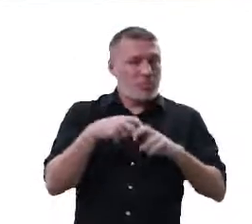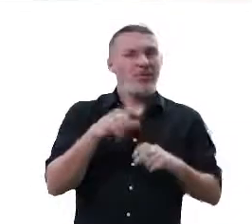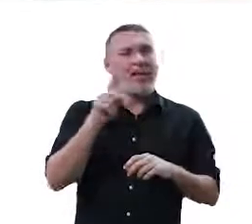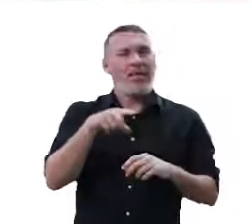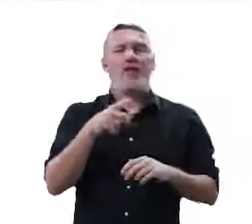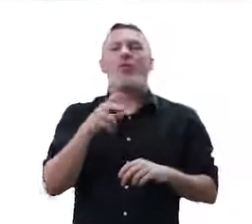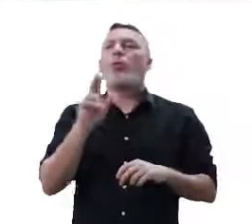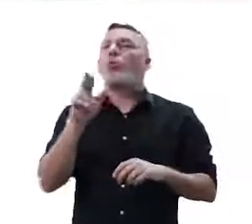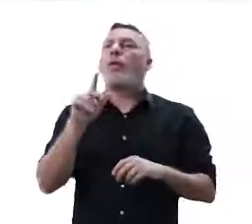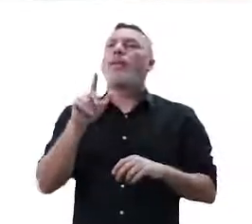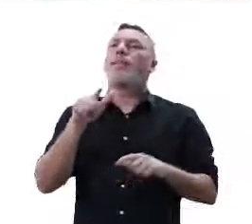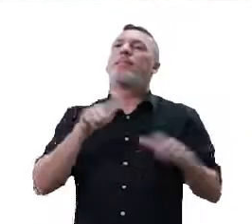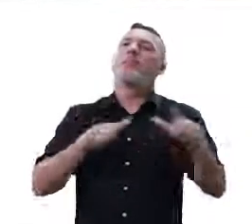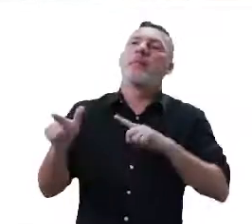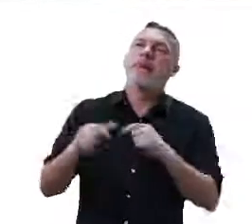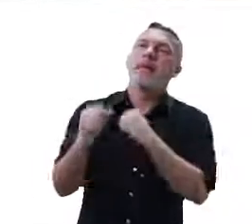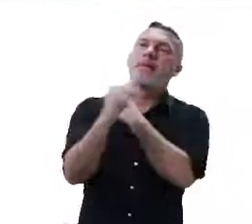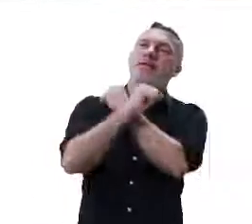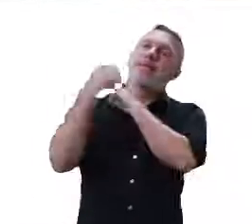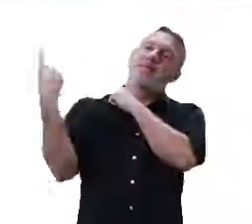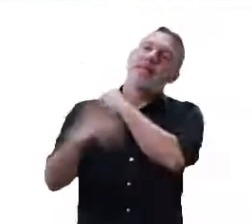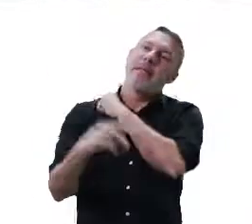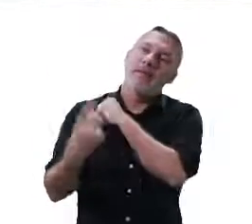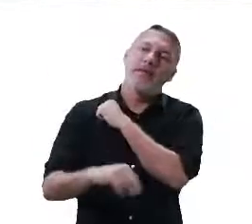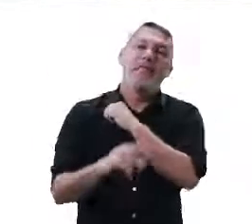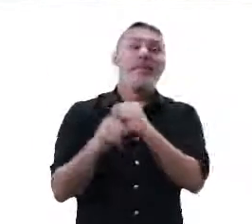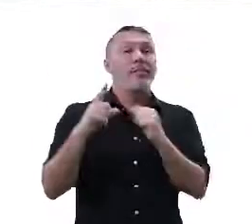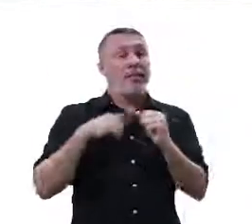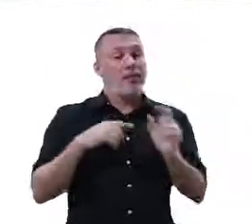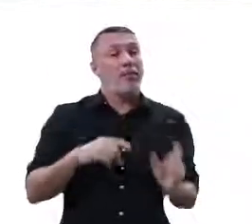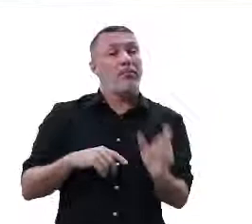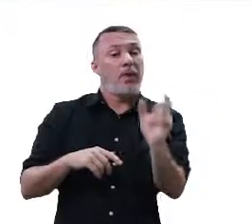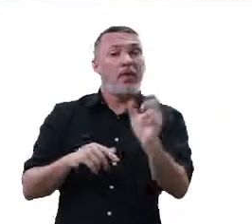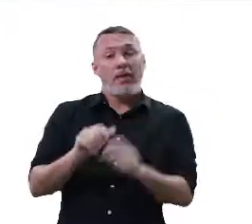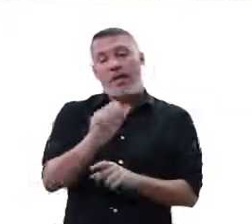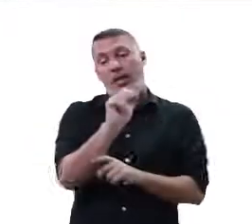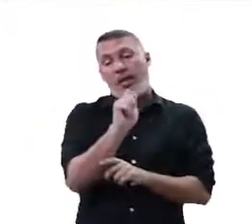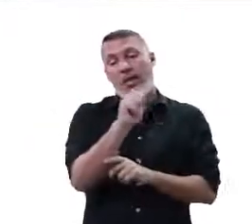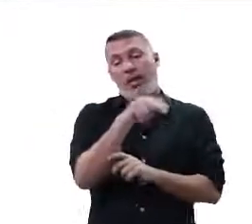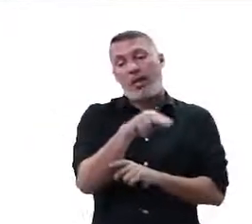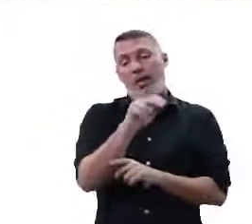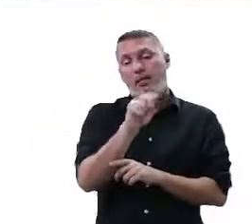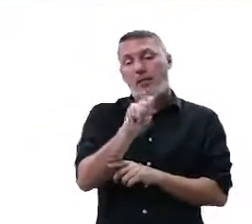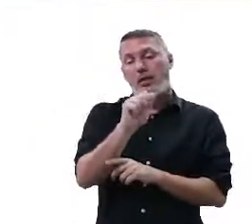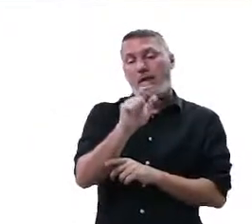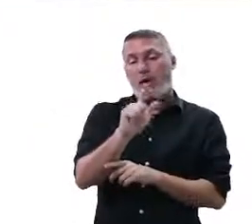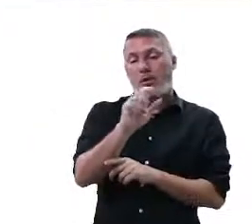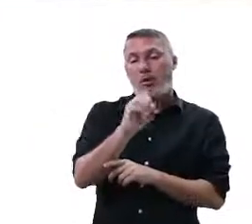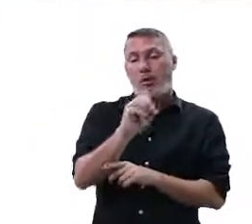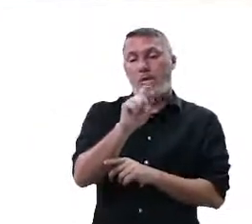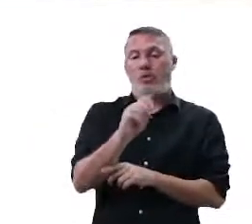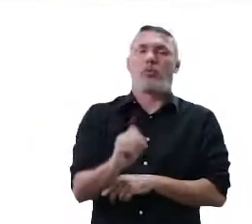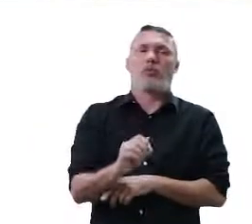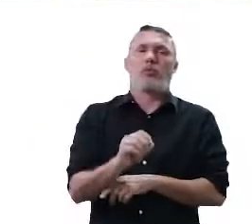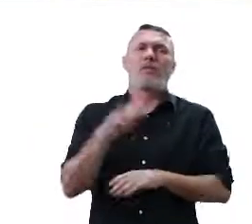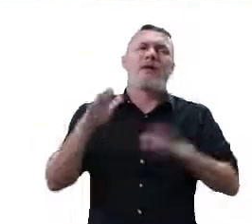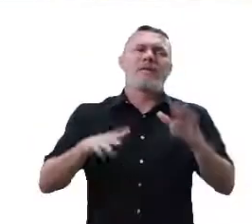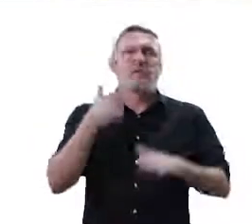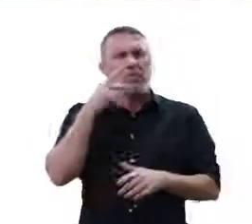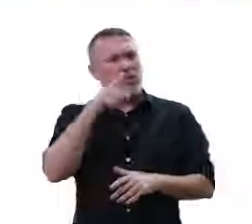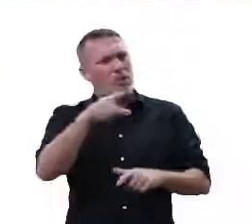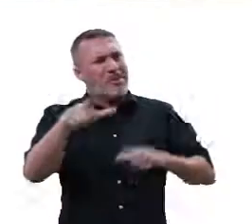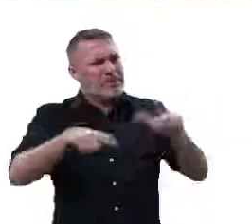para poder compreender, então as condições de trabalho desse indivíduo são terríveis,